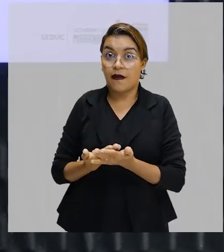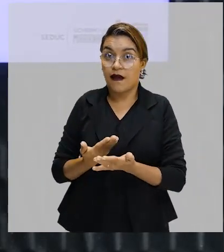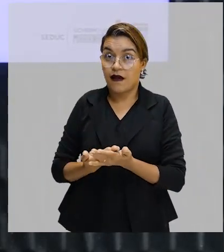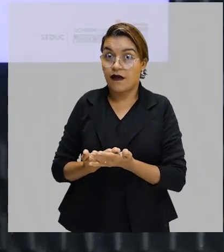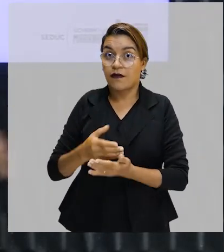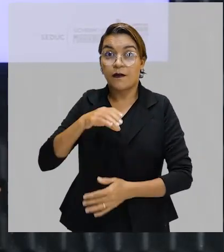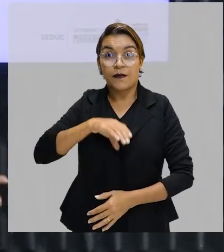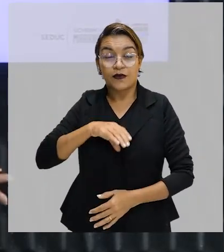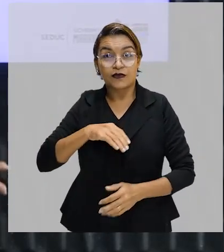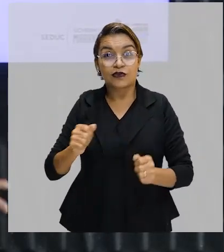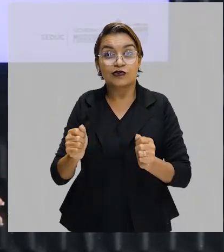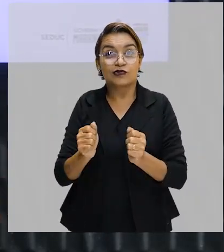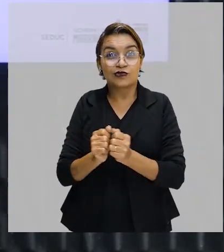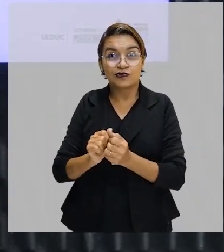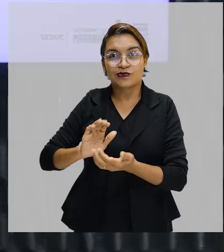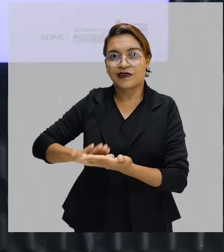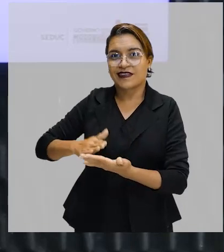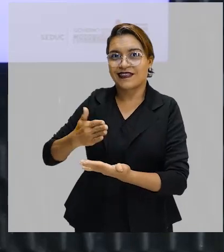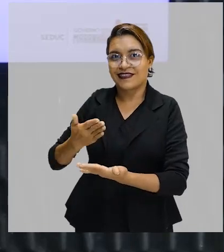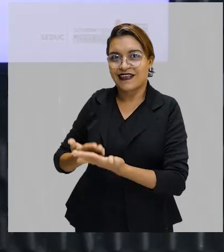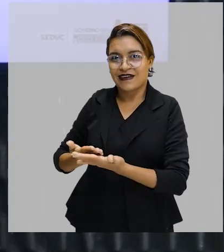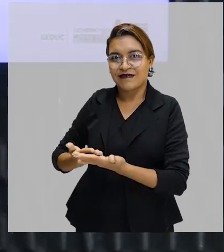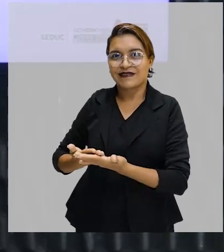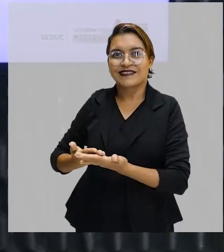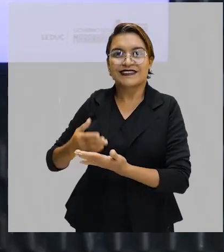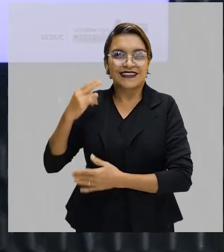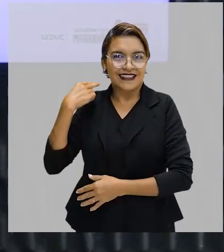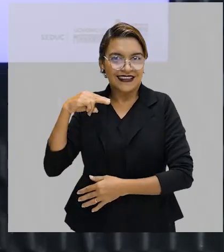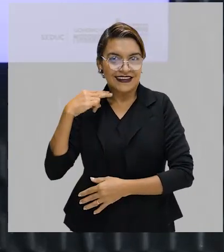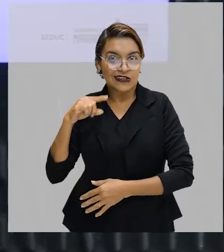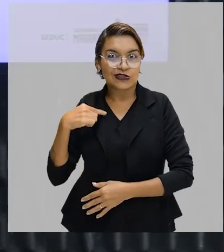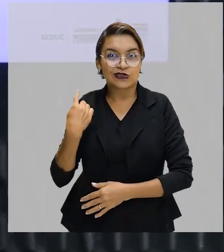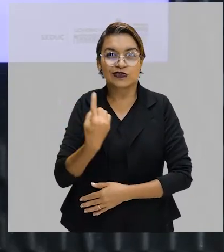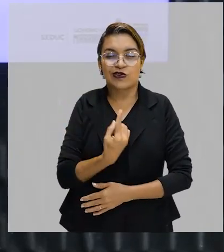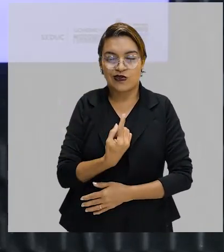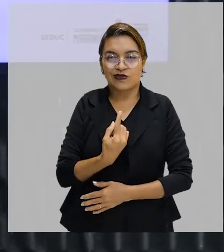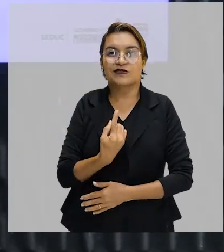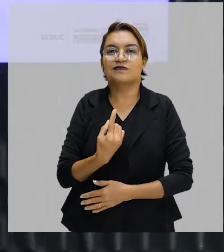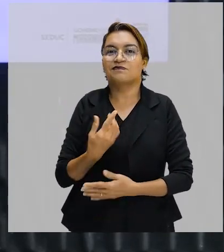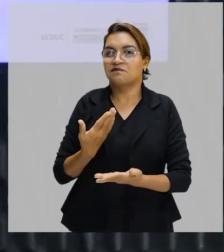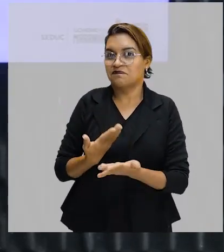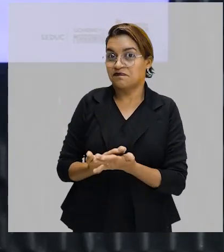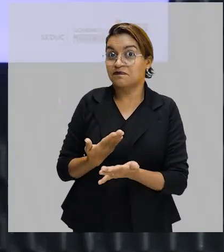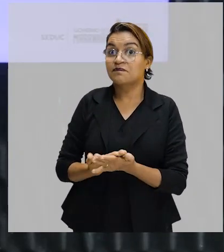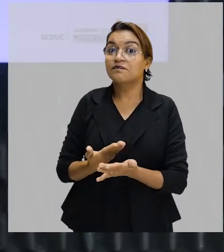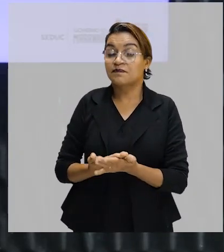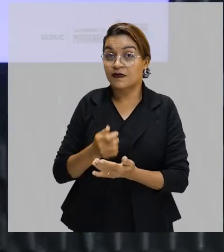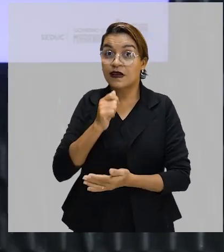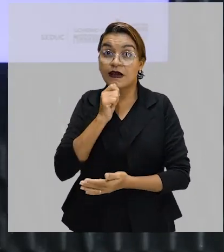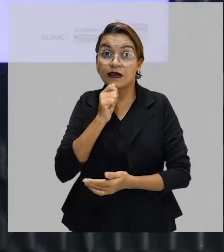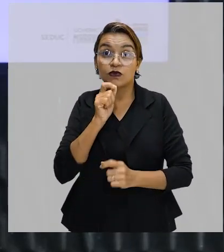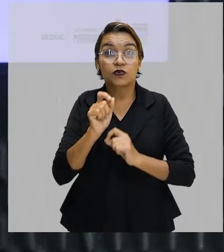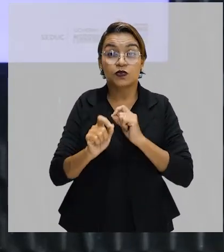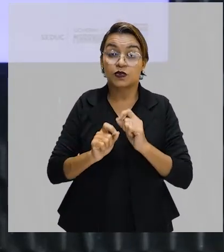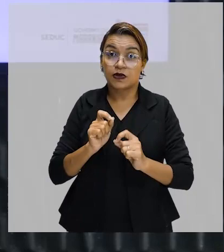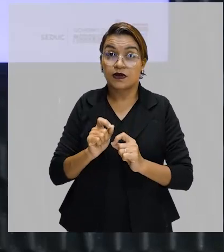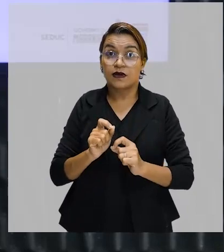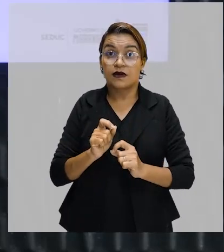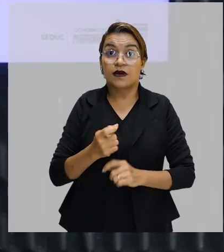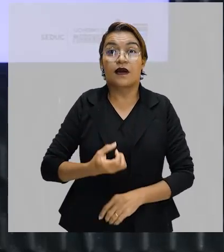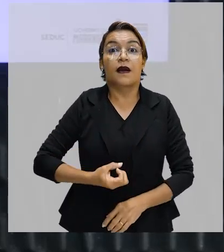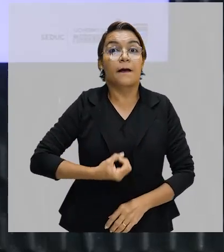sua Cacau Sotero aqui é Ana Iris Vamos trabalhar ainda com essa produção